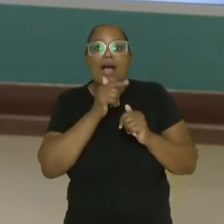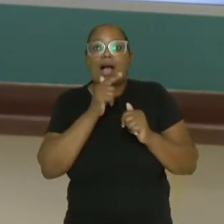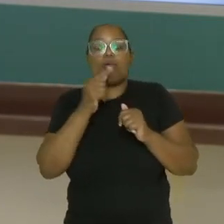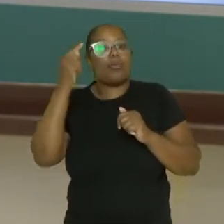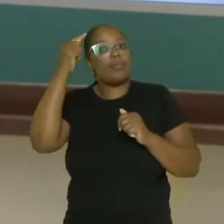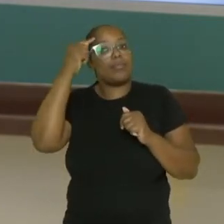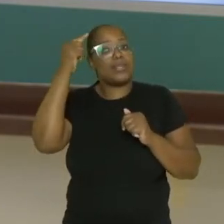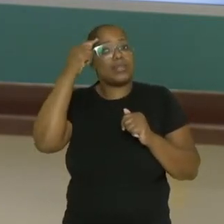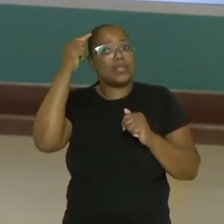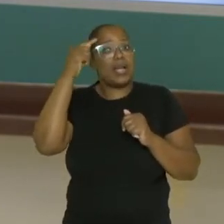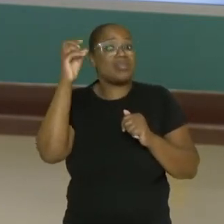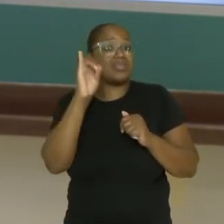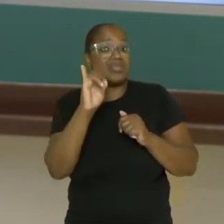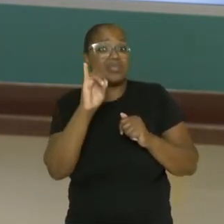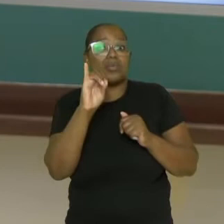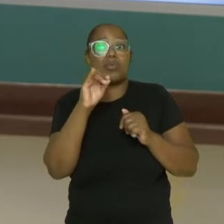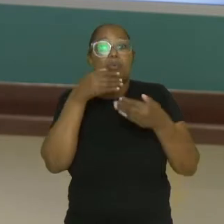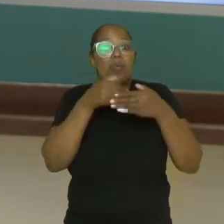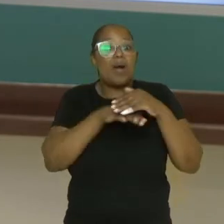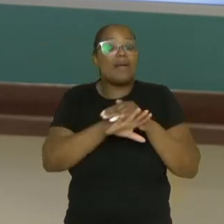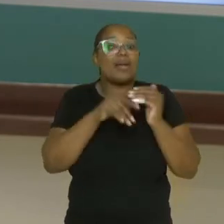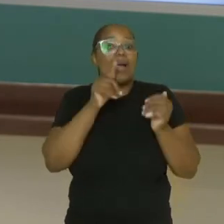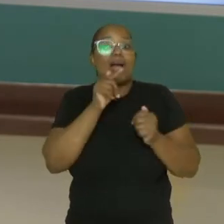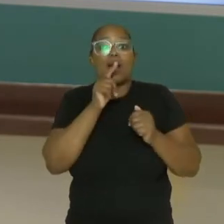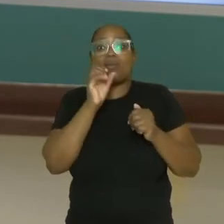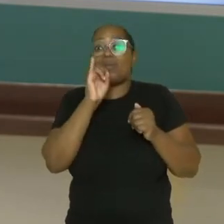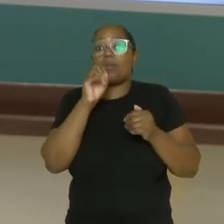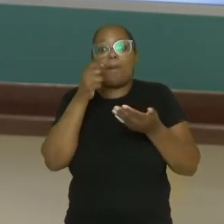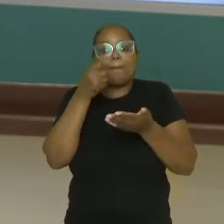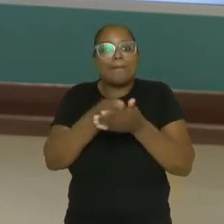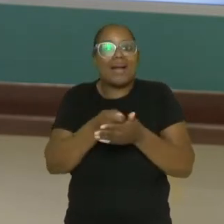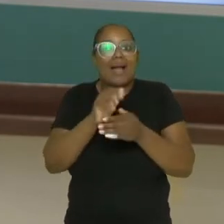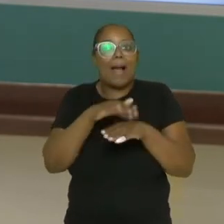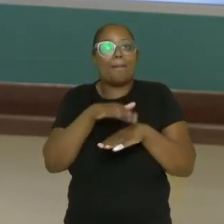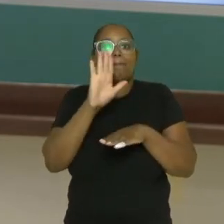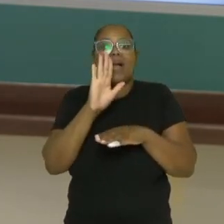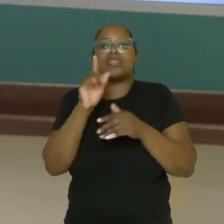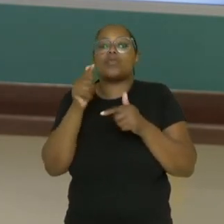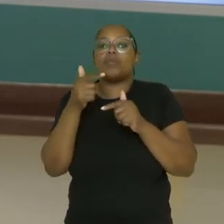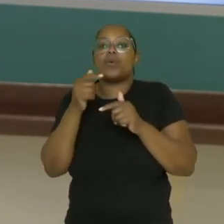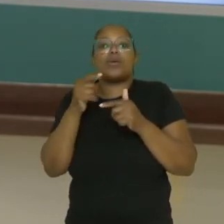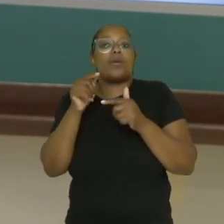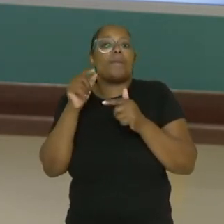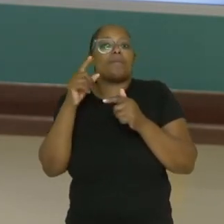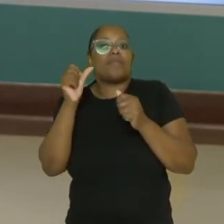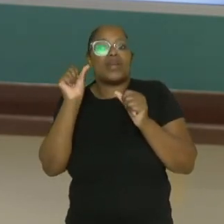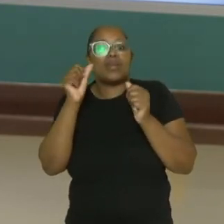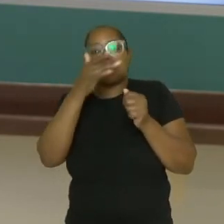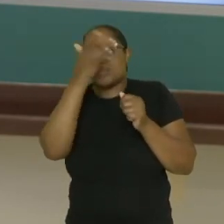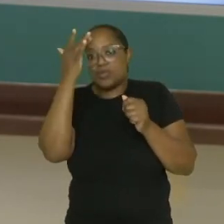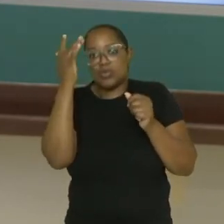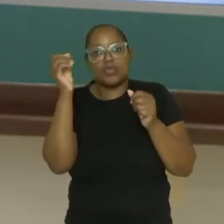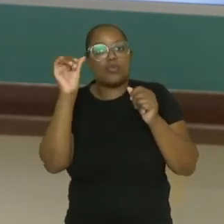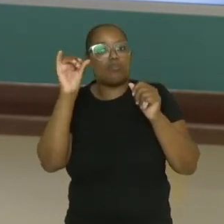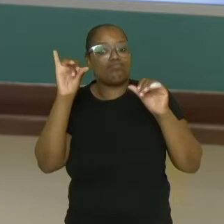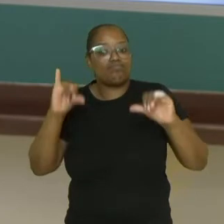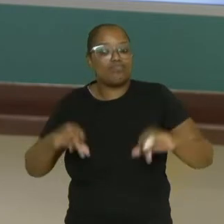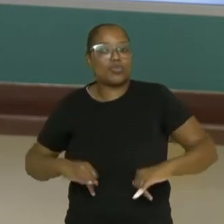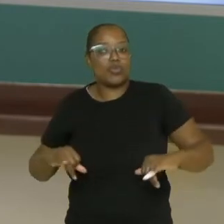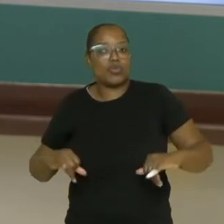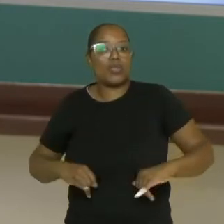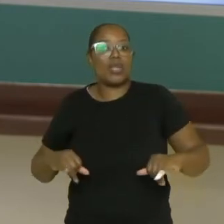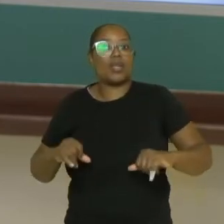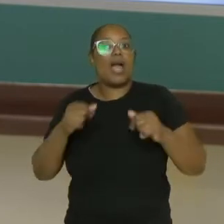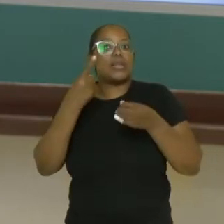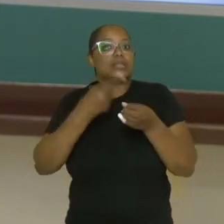que se não economizarmos, além de pagarmos mais, nós vamos estar prejudicando todo o abastecimento, de uma cidade ou de